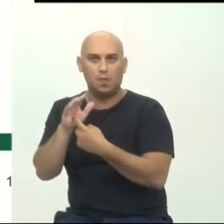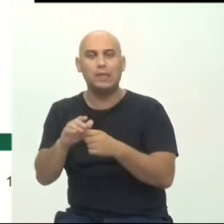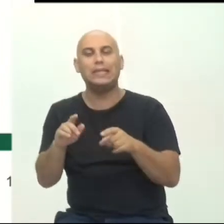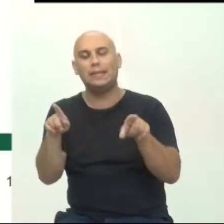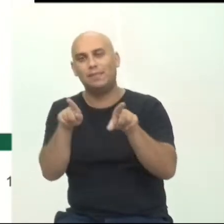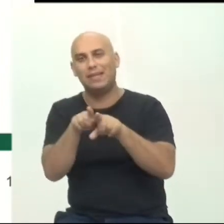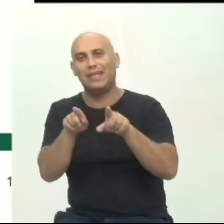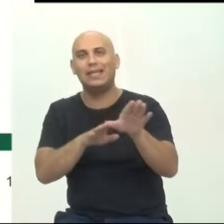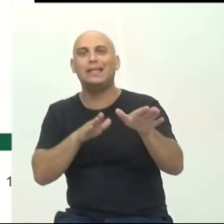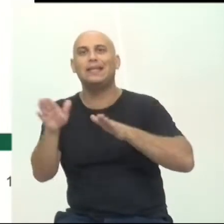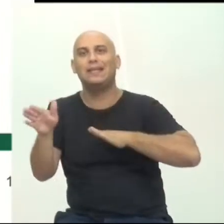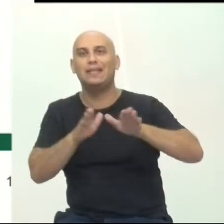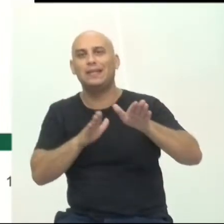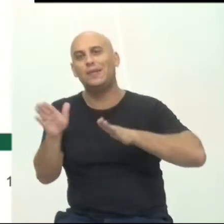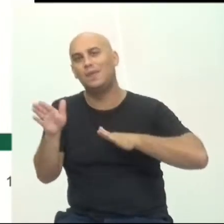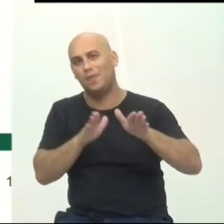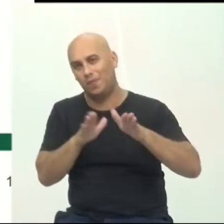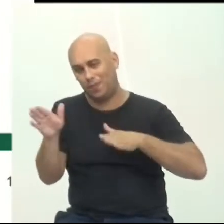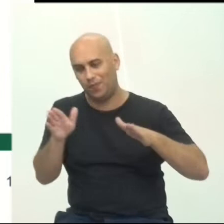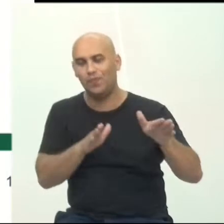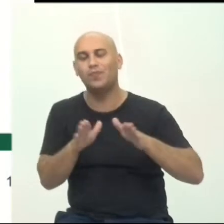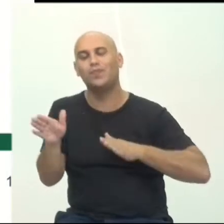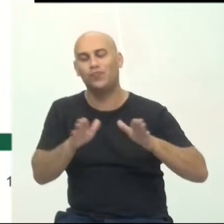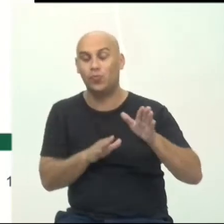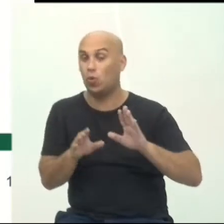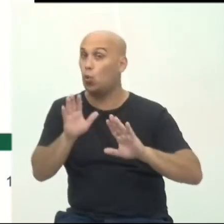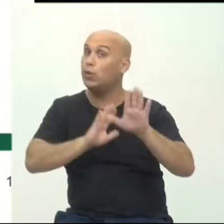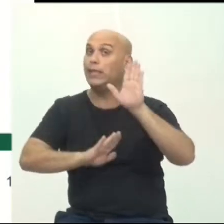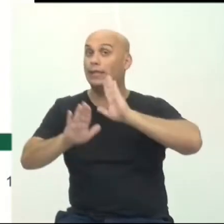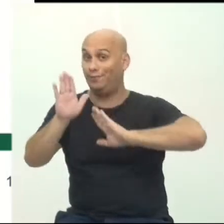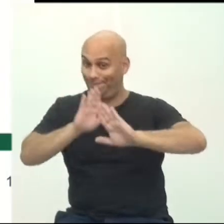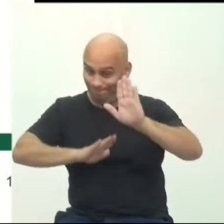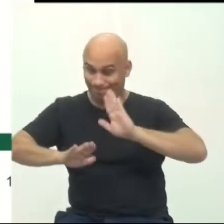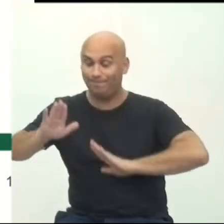foi tomado muito